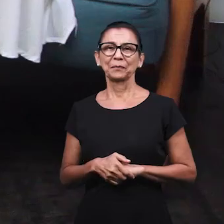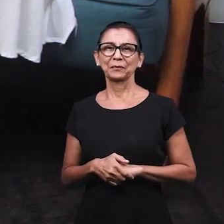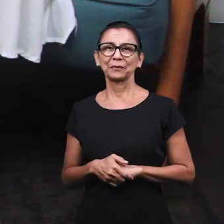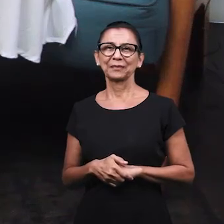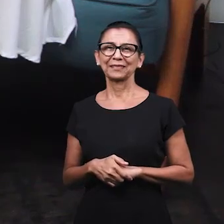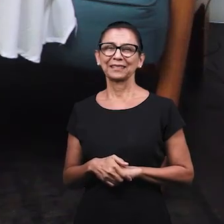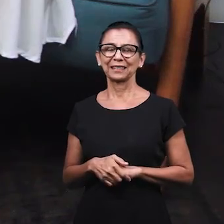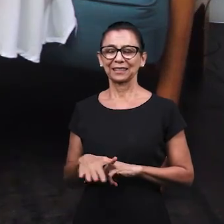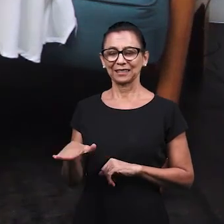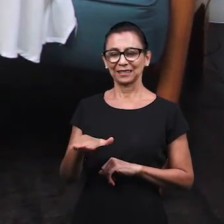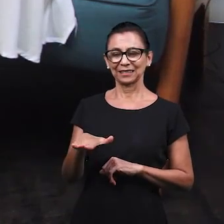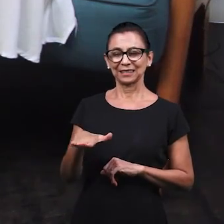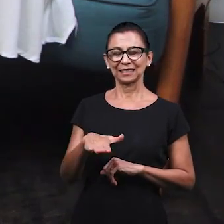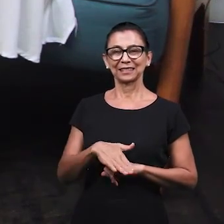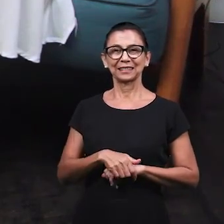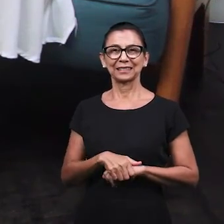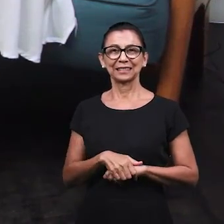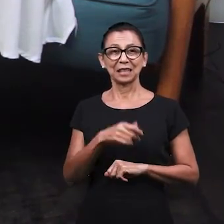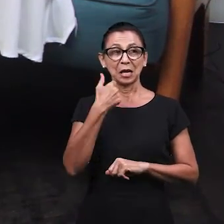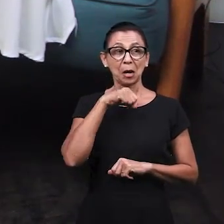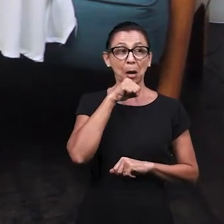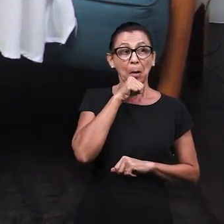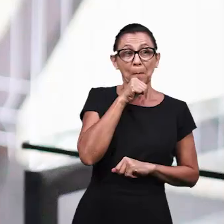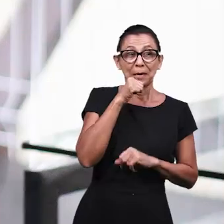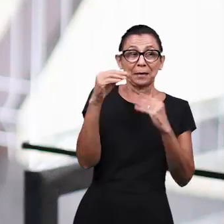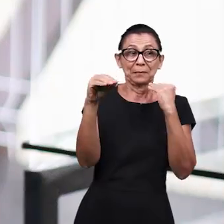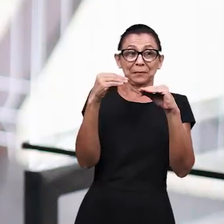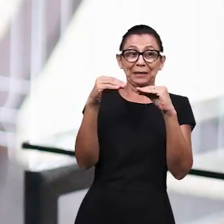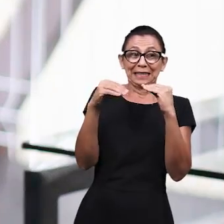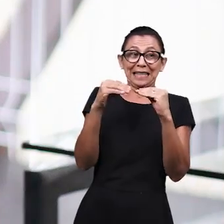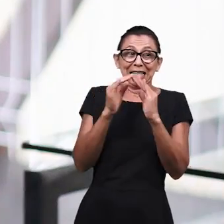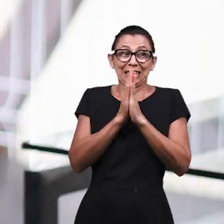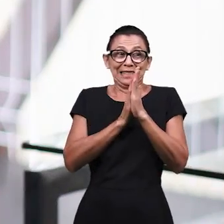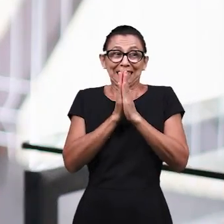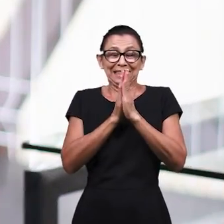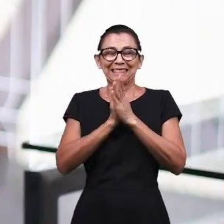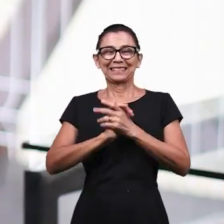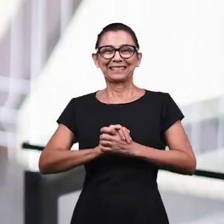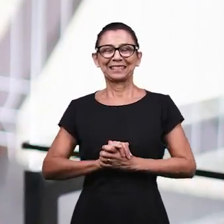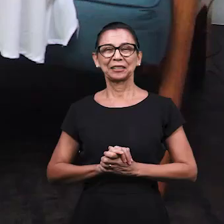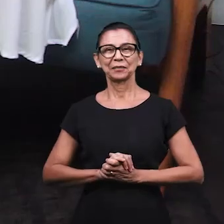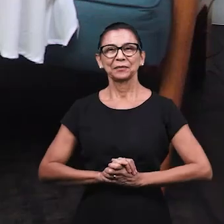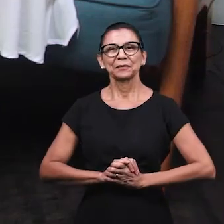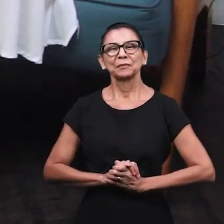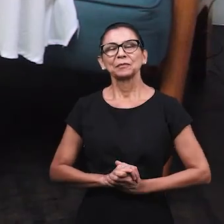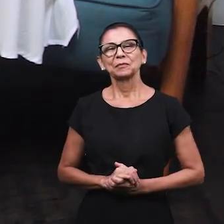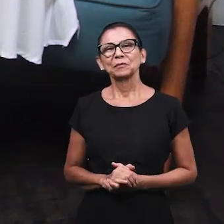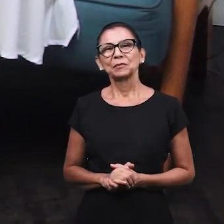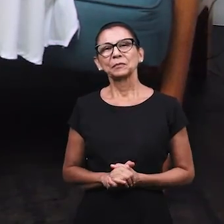mas a rádio vai saber notícias das crianças. Mães, por favor, mandem mensagens.